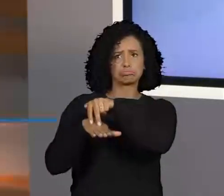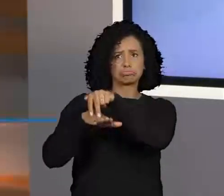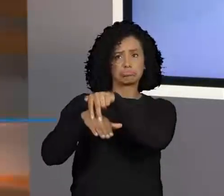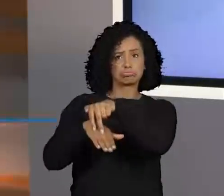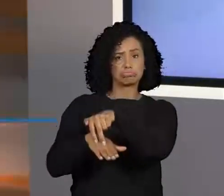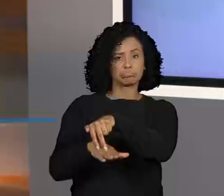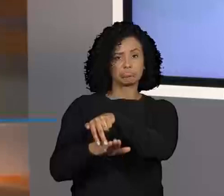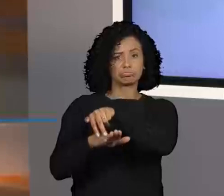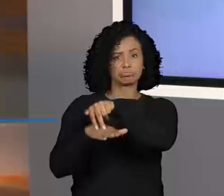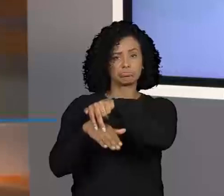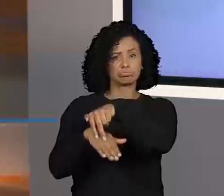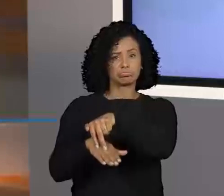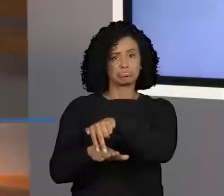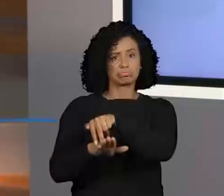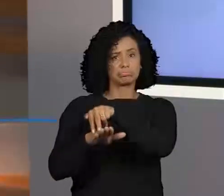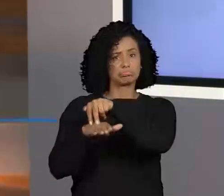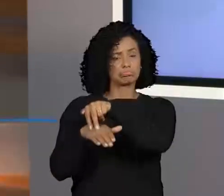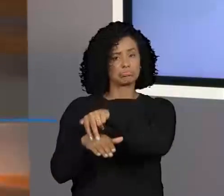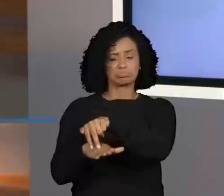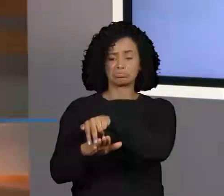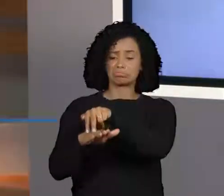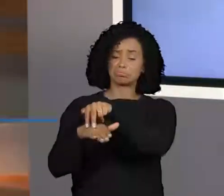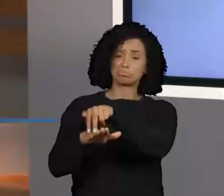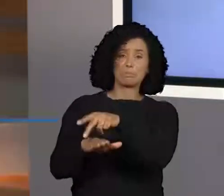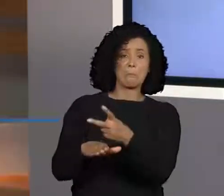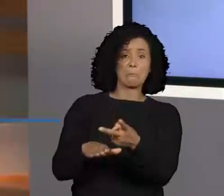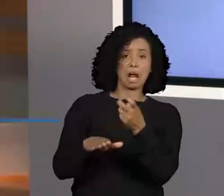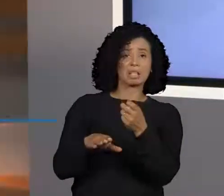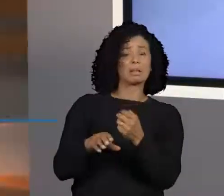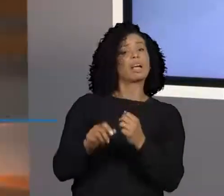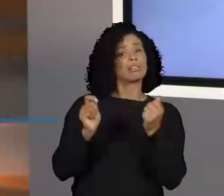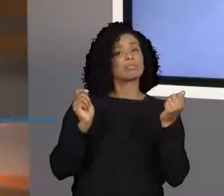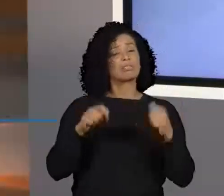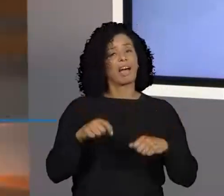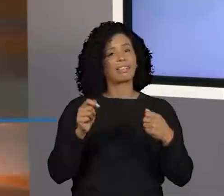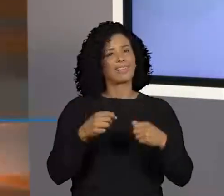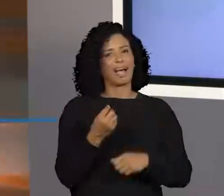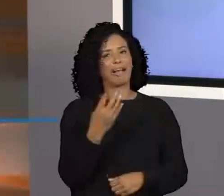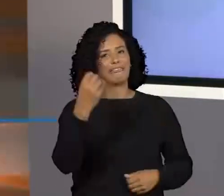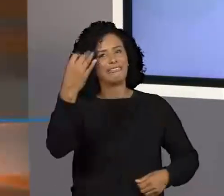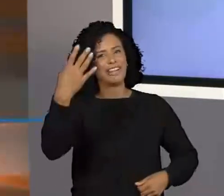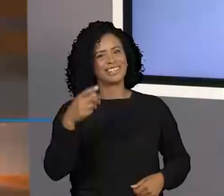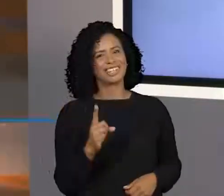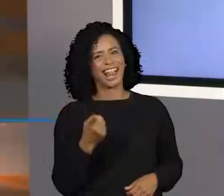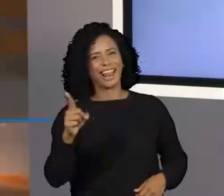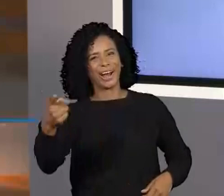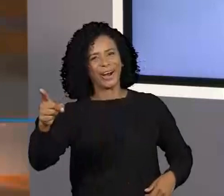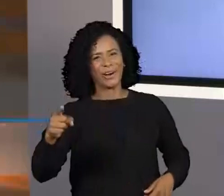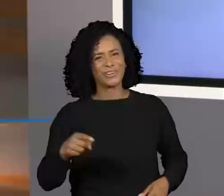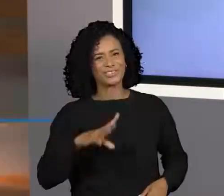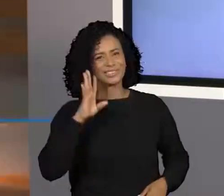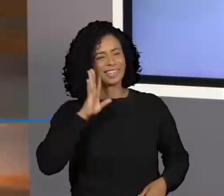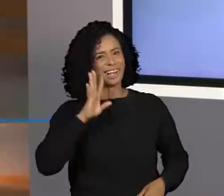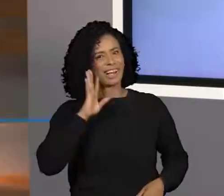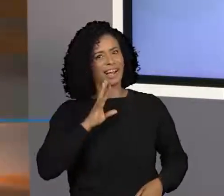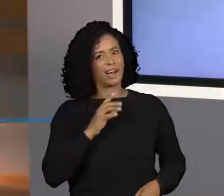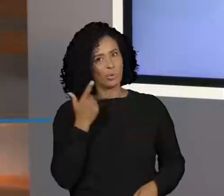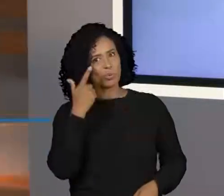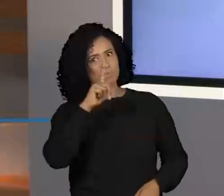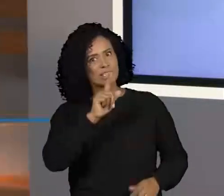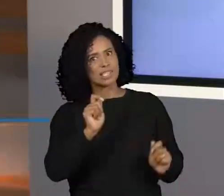que no caso foram troncos de árvore, troncos de bambu, e eu posso ser